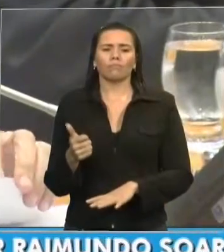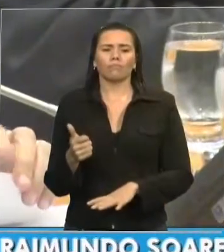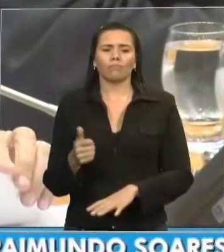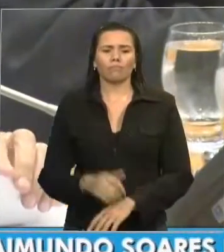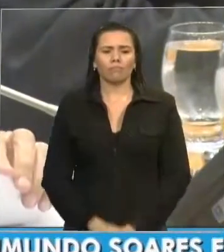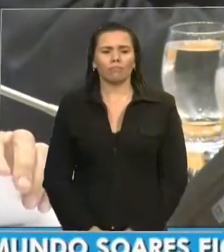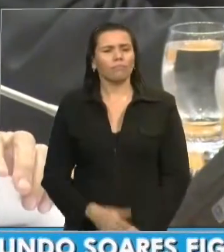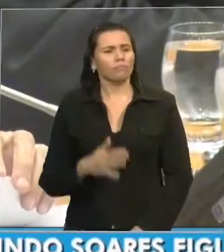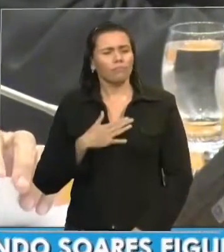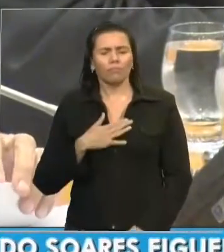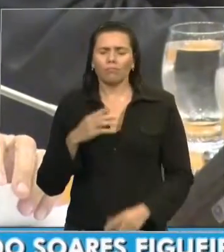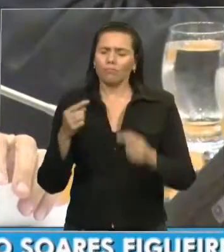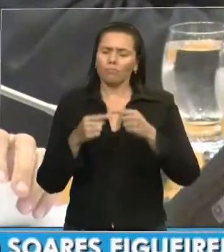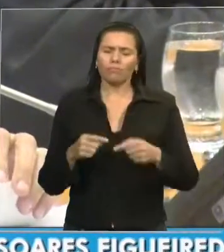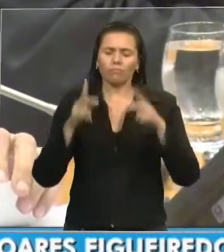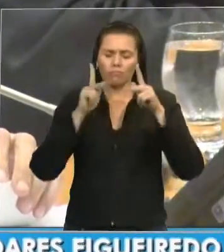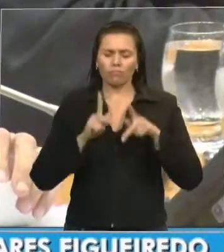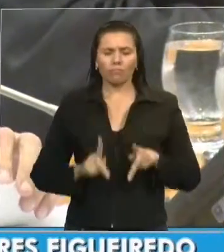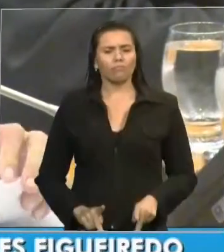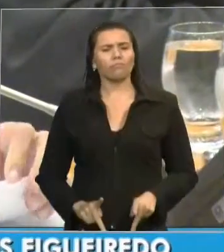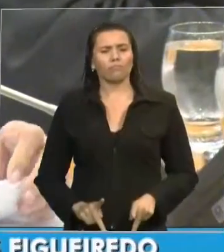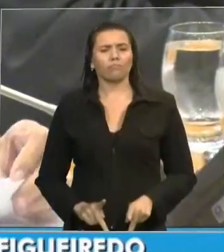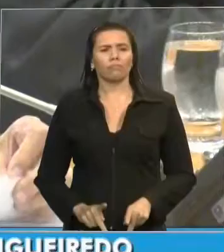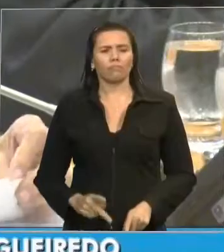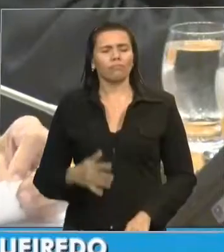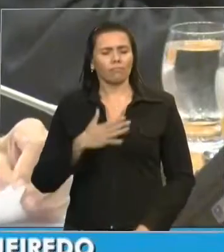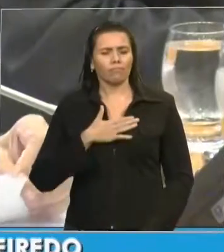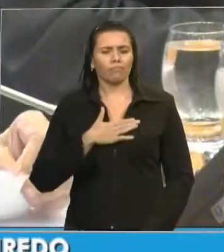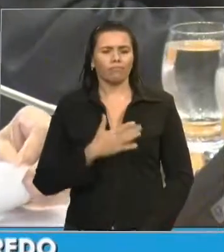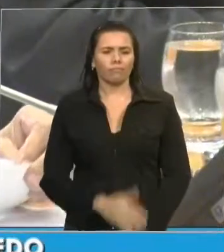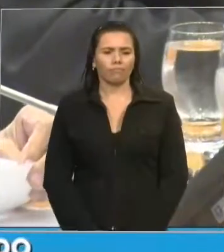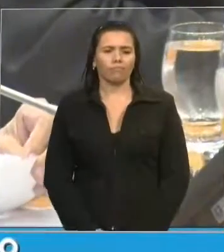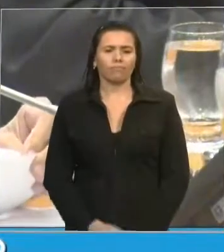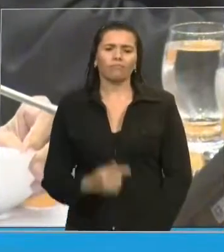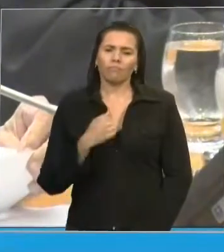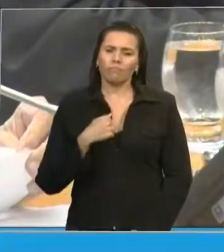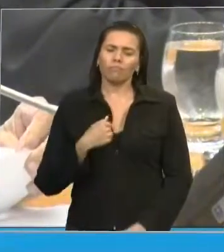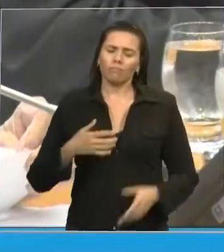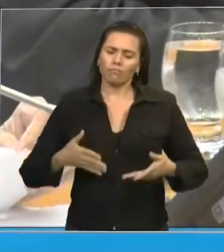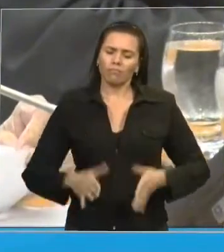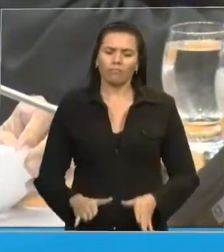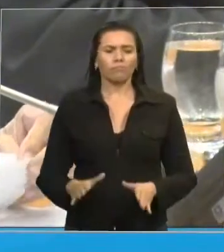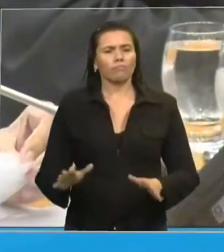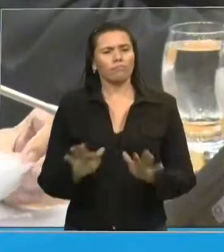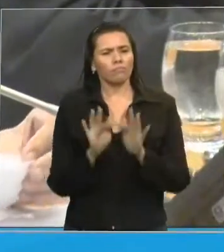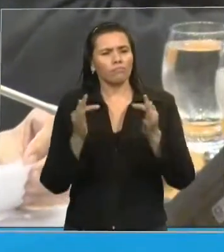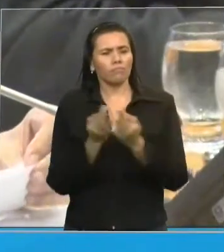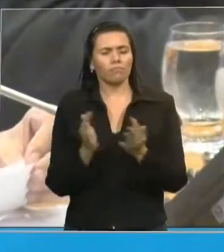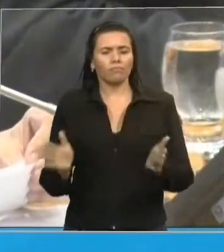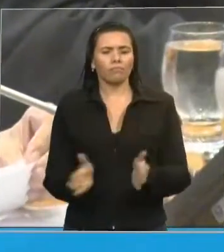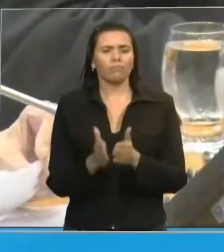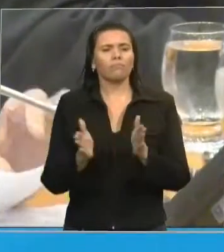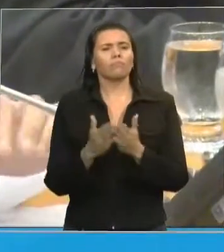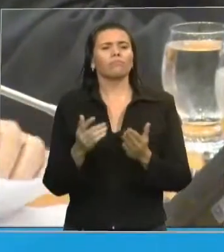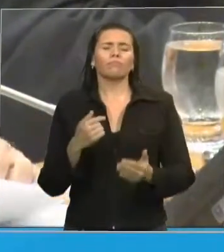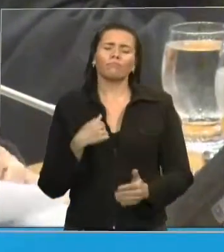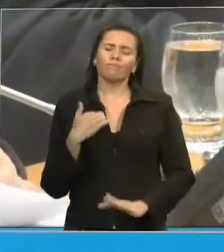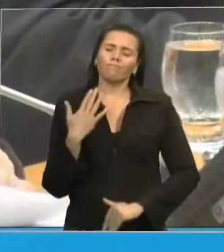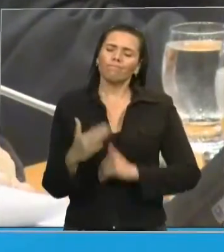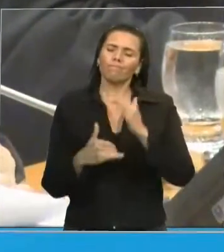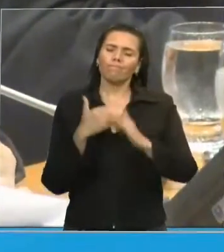Oriundo de família humilde, construí a minha vida profissional pautada em integridade e